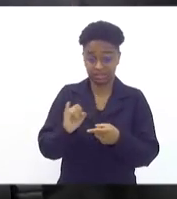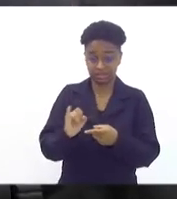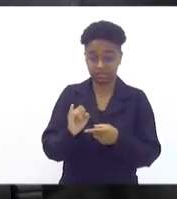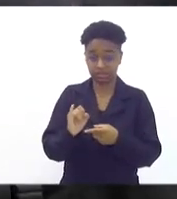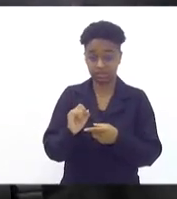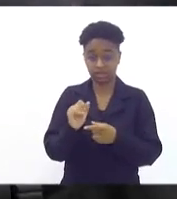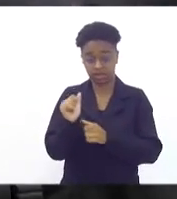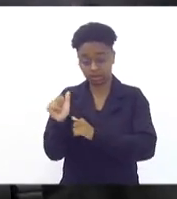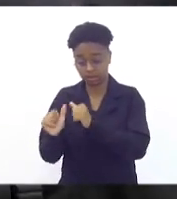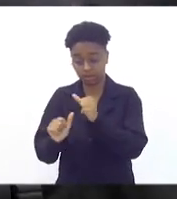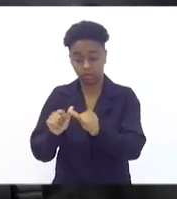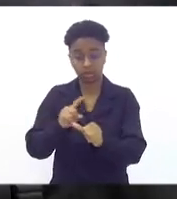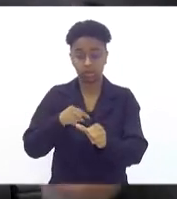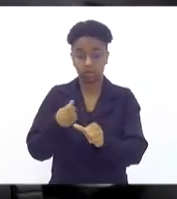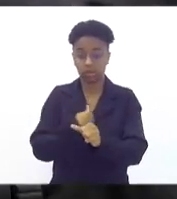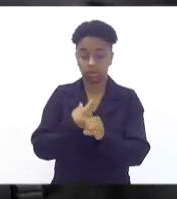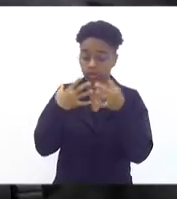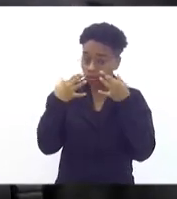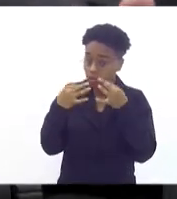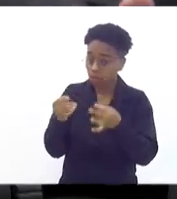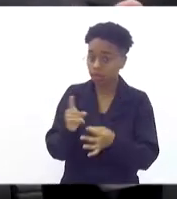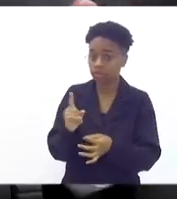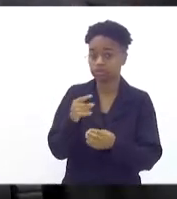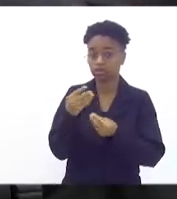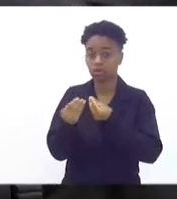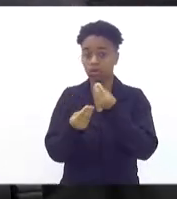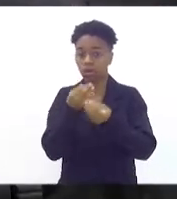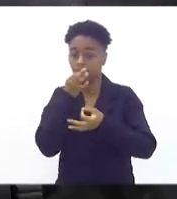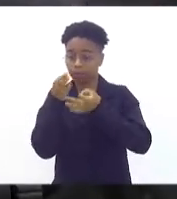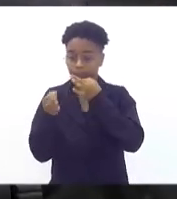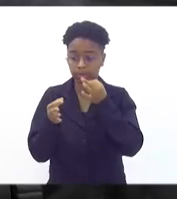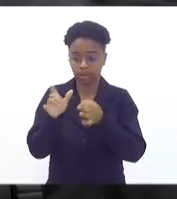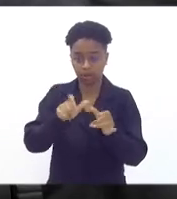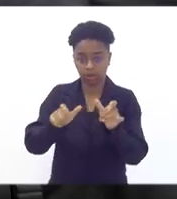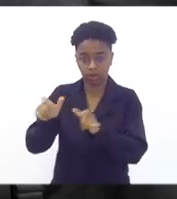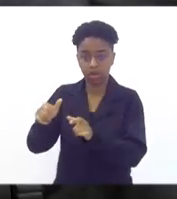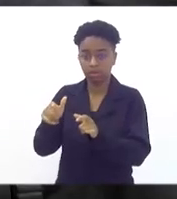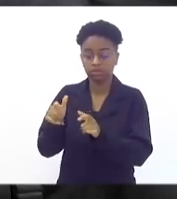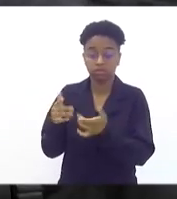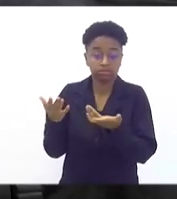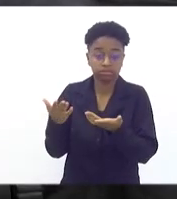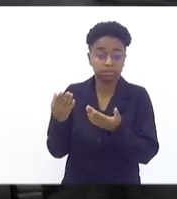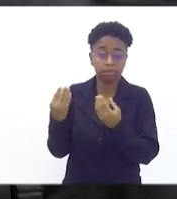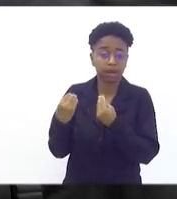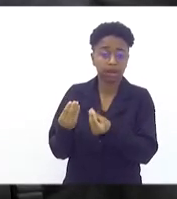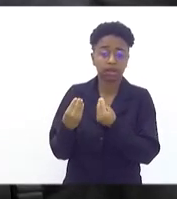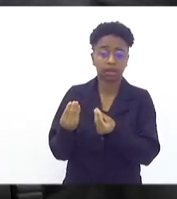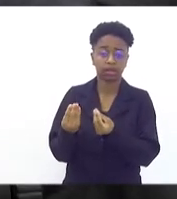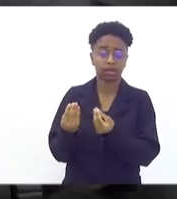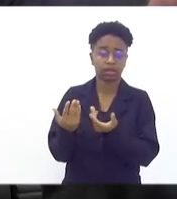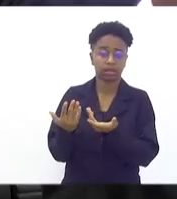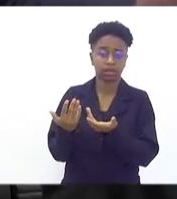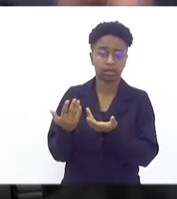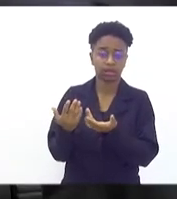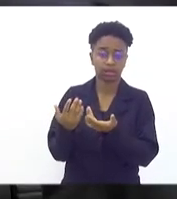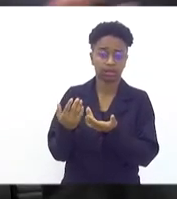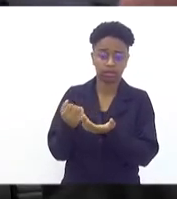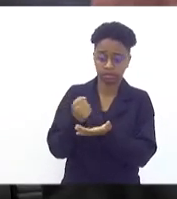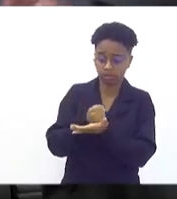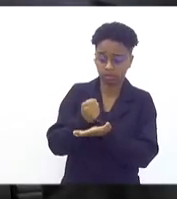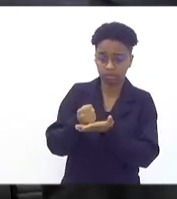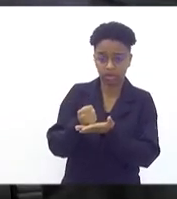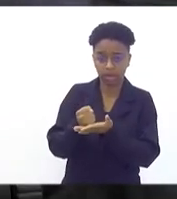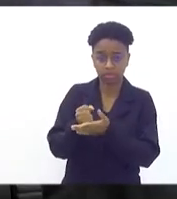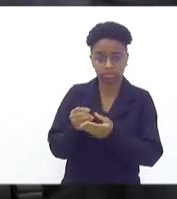Perspectiva não foi ouvido o estado ou seja de que valeu né você fazer um debate um uma concessão de